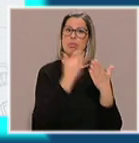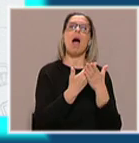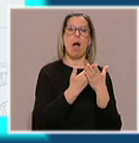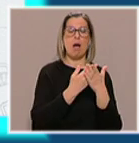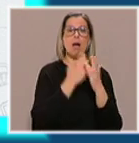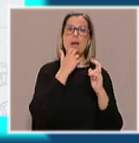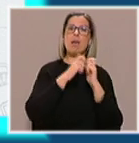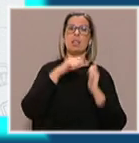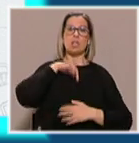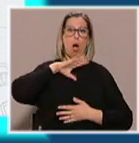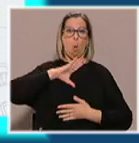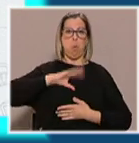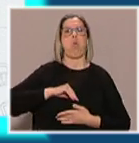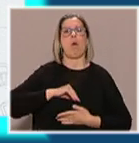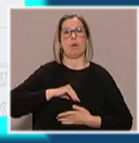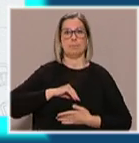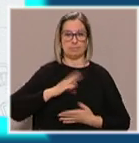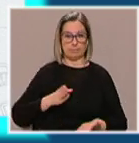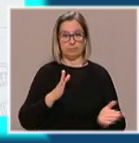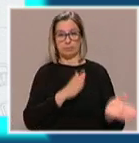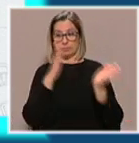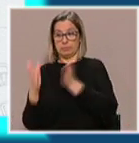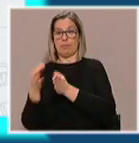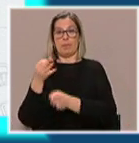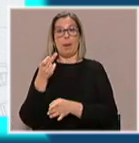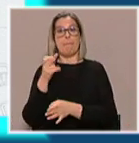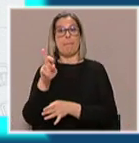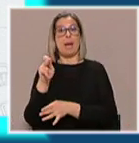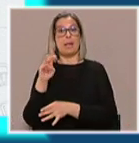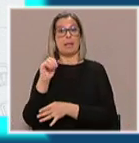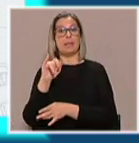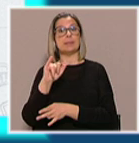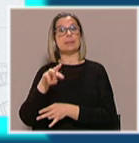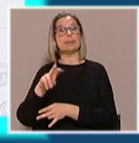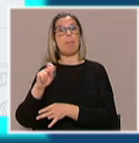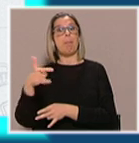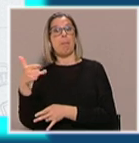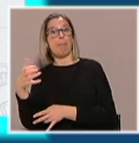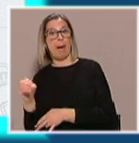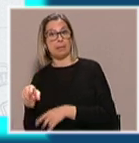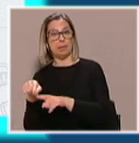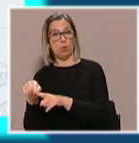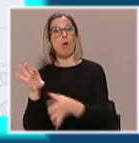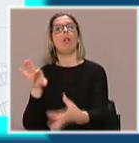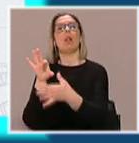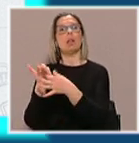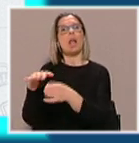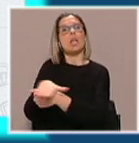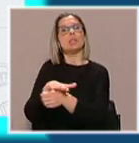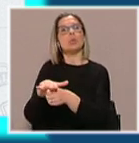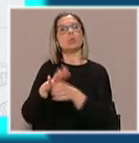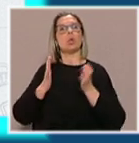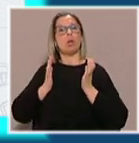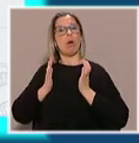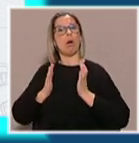energia. Por sinal, o sistema nervoso parasimpático está associado a situações de repouso